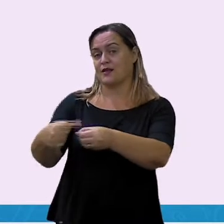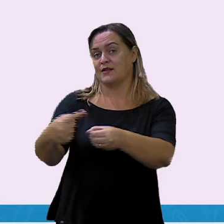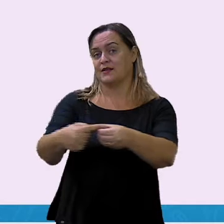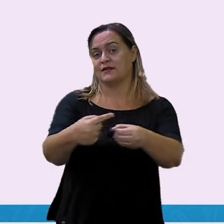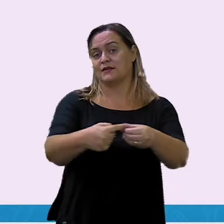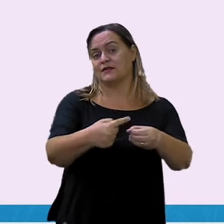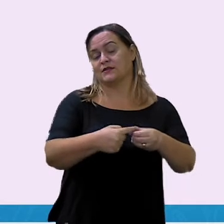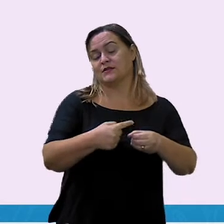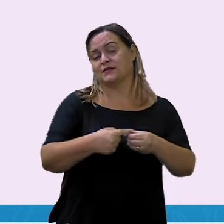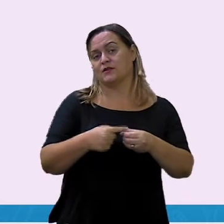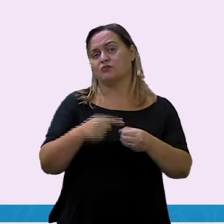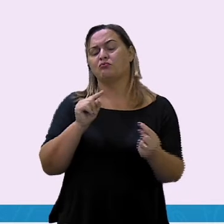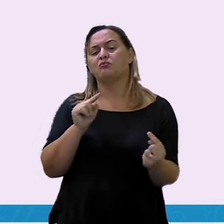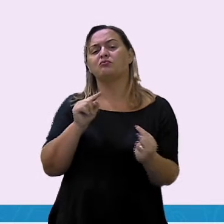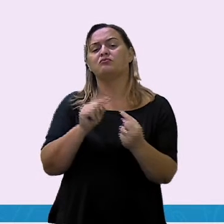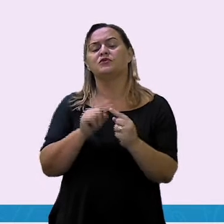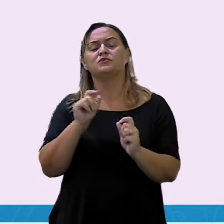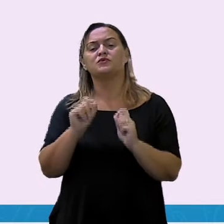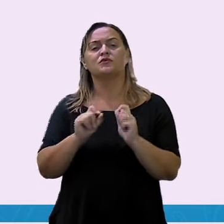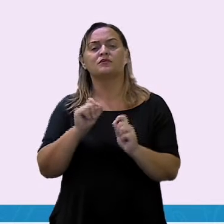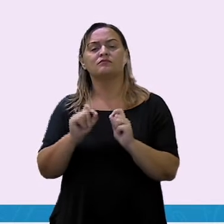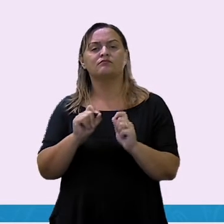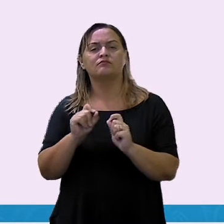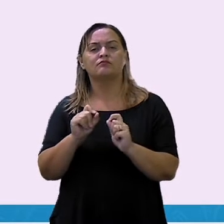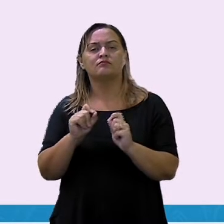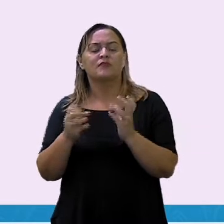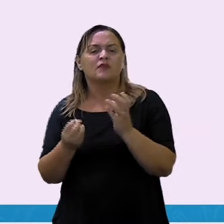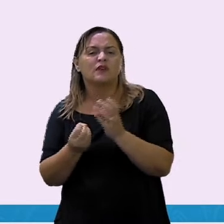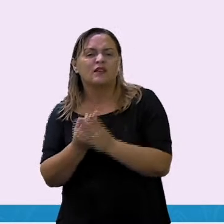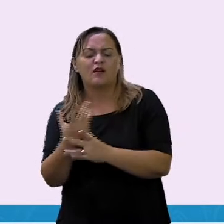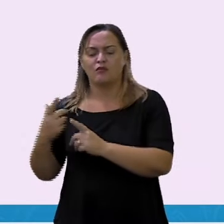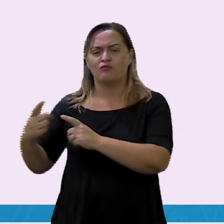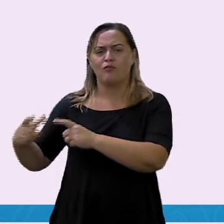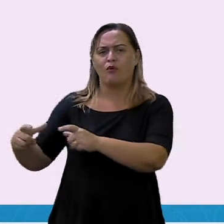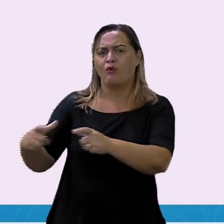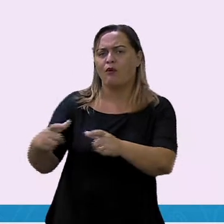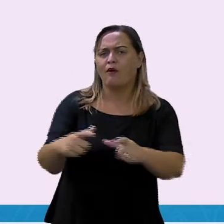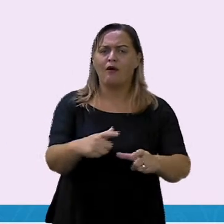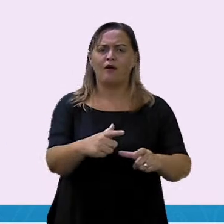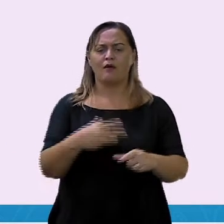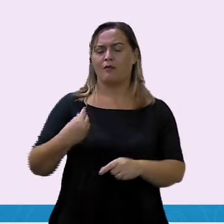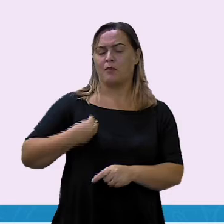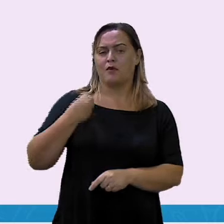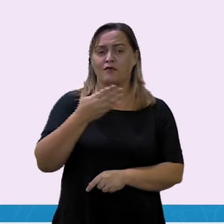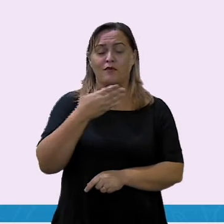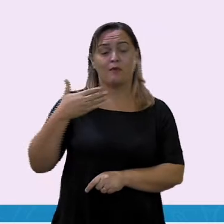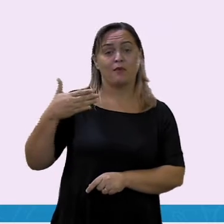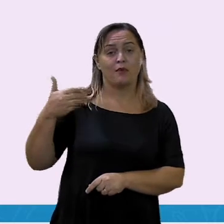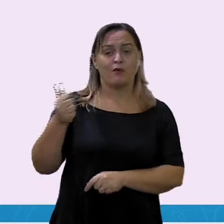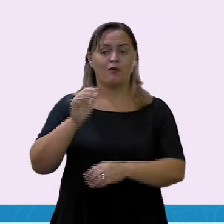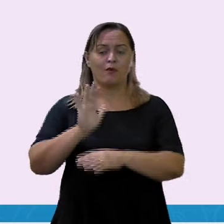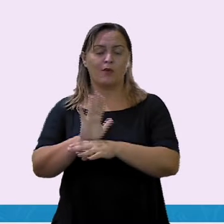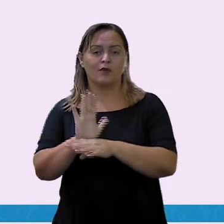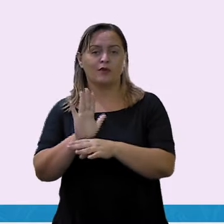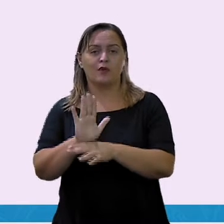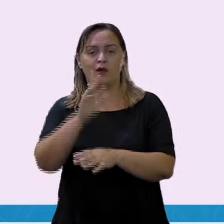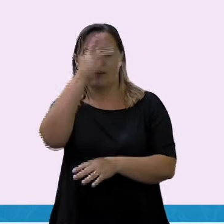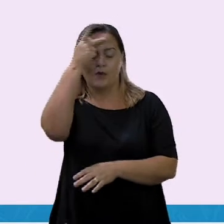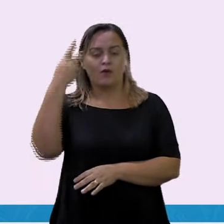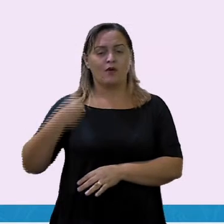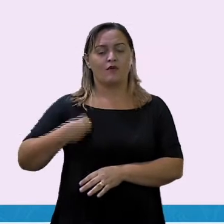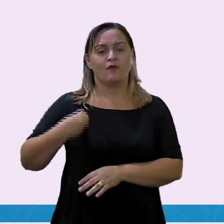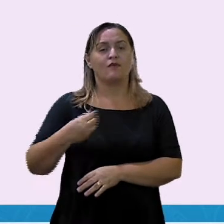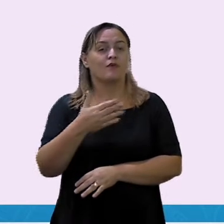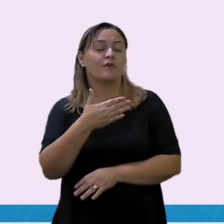de criar condições satisfatórias de vida nos centros urbanos. Urbanismo é a disciplina